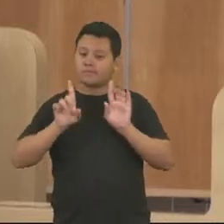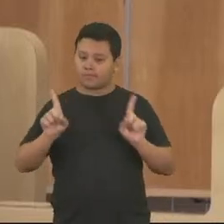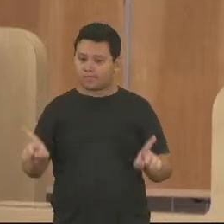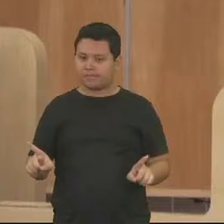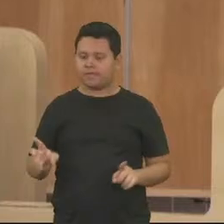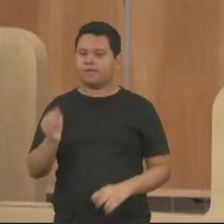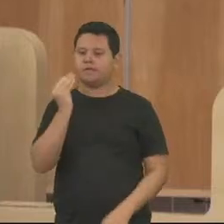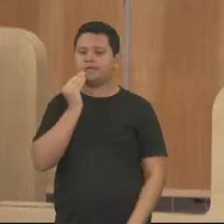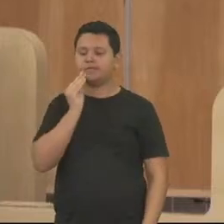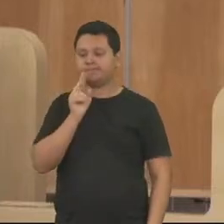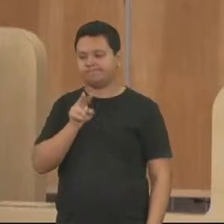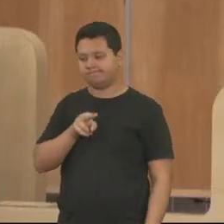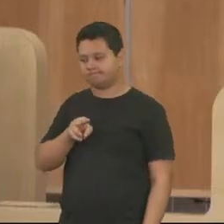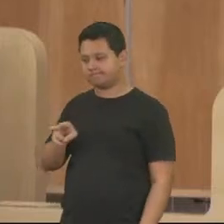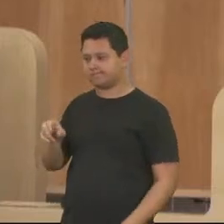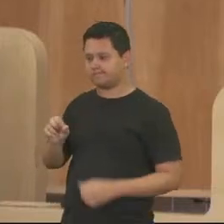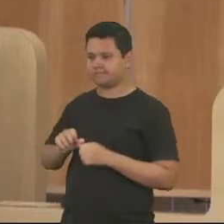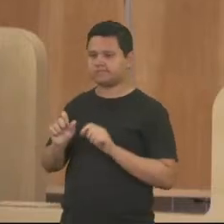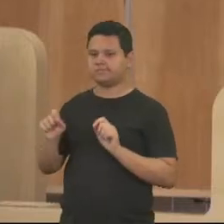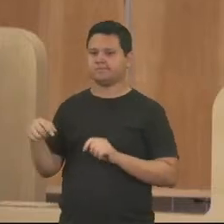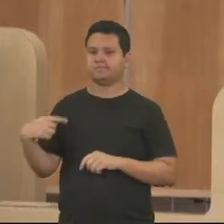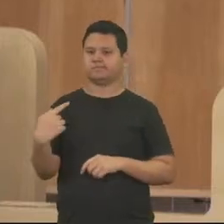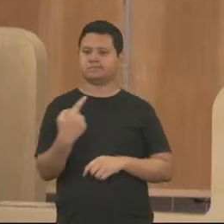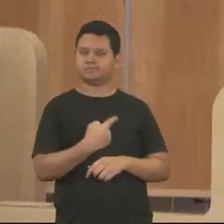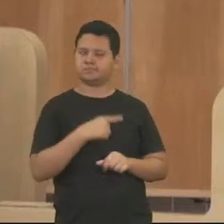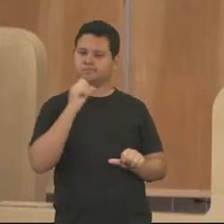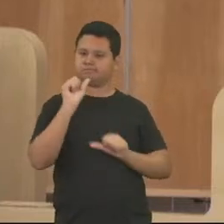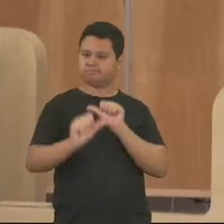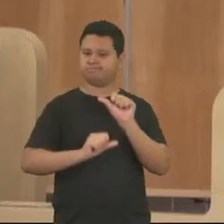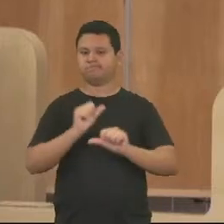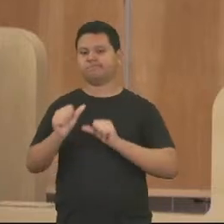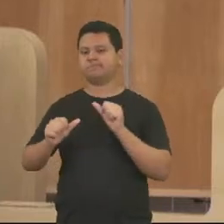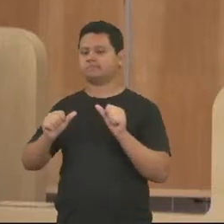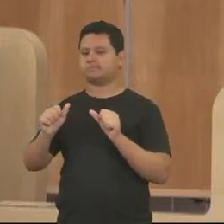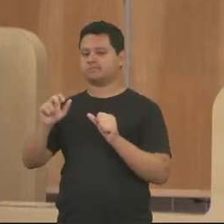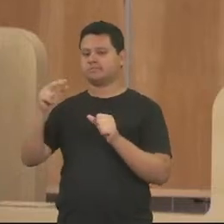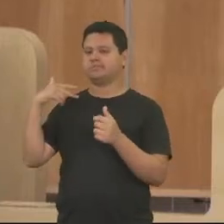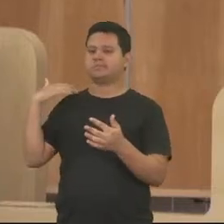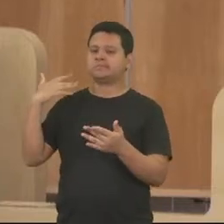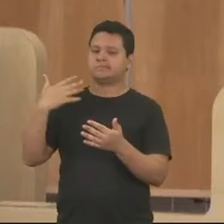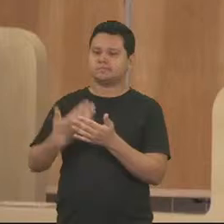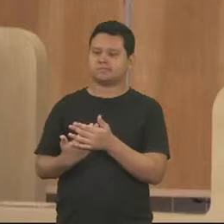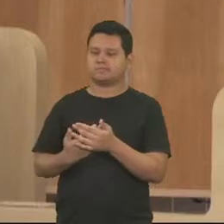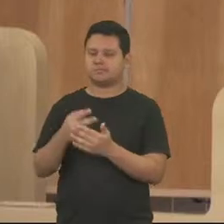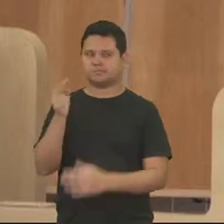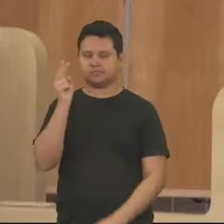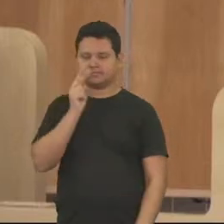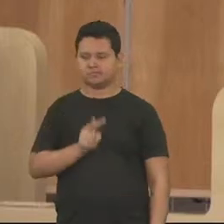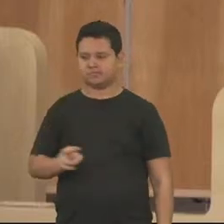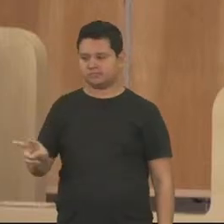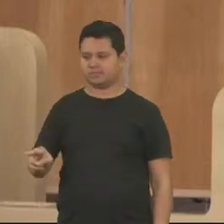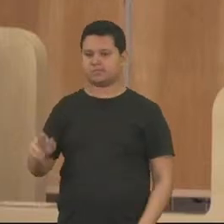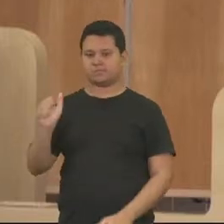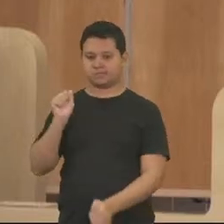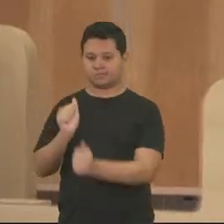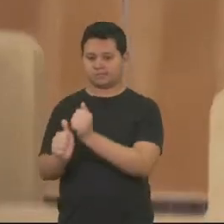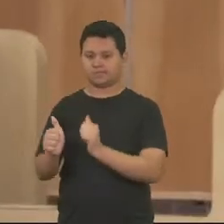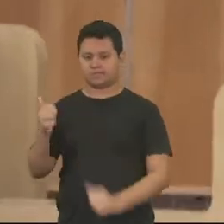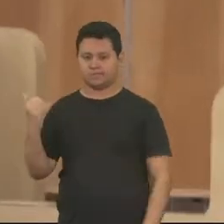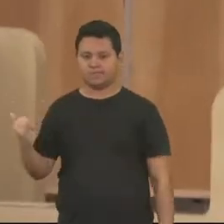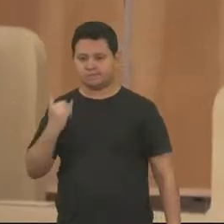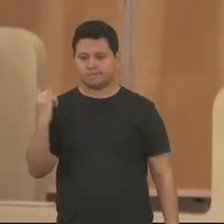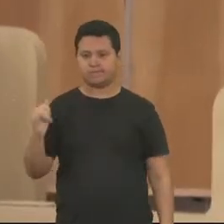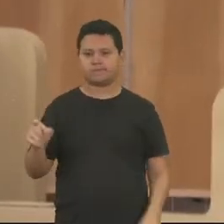as oportunidades fazem com que a gente mude uma trajetória. E eu vejo que o esporte é fundamental para